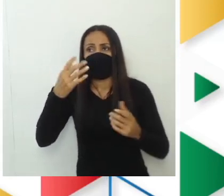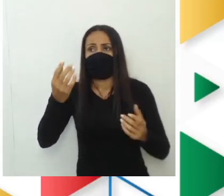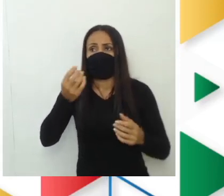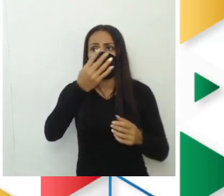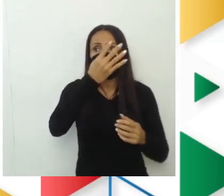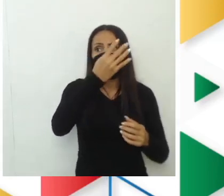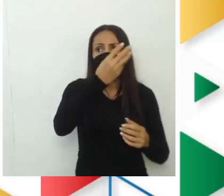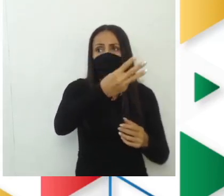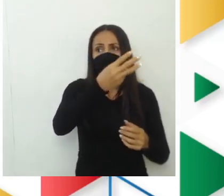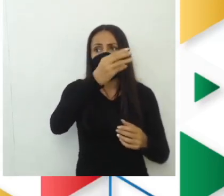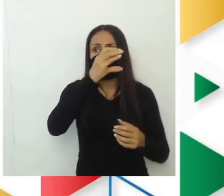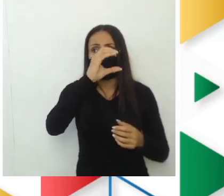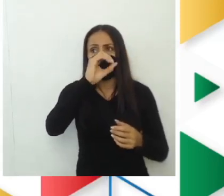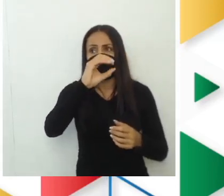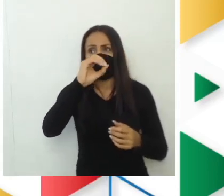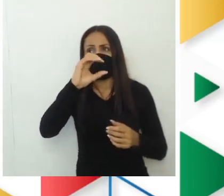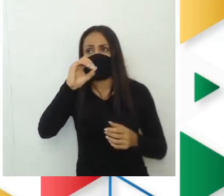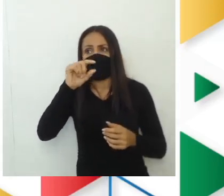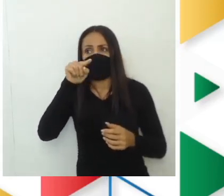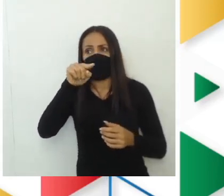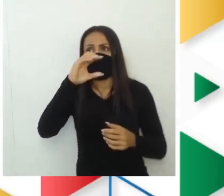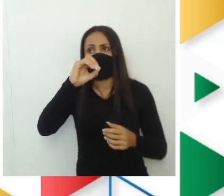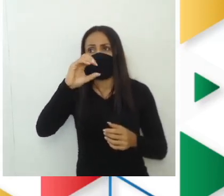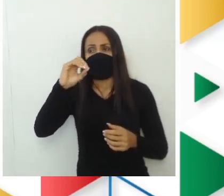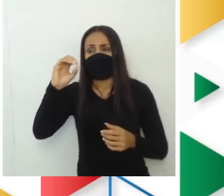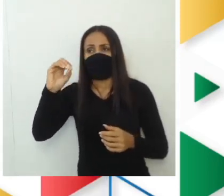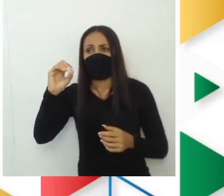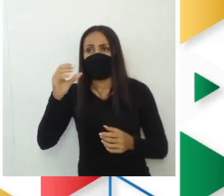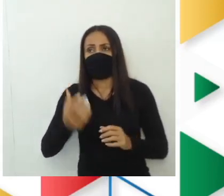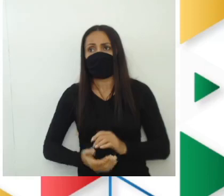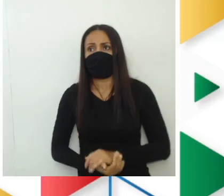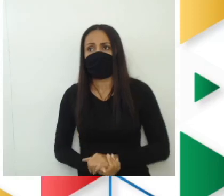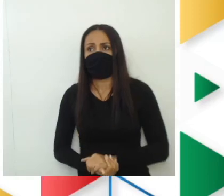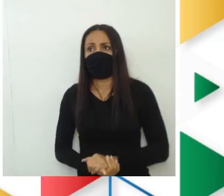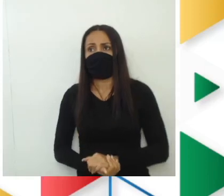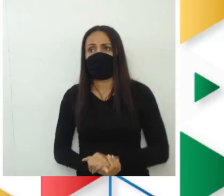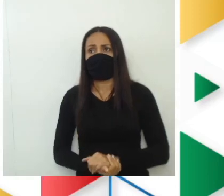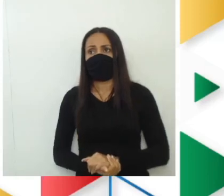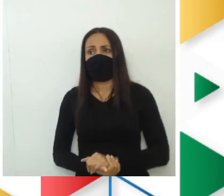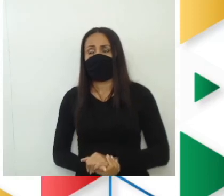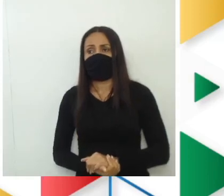4.052. Vamos somar 36 milhões,